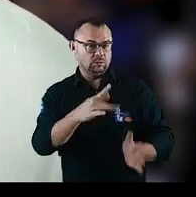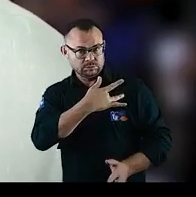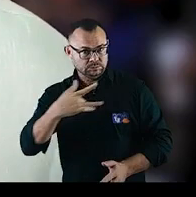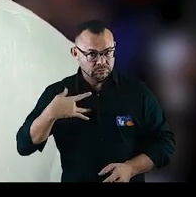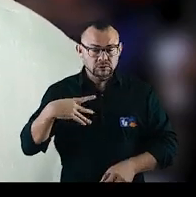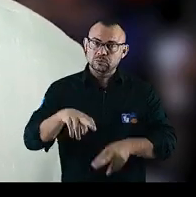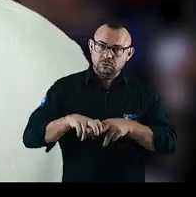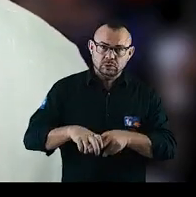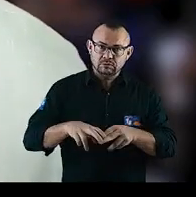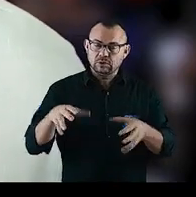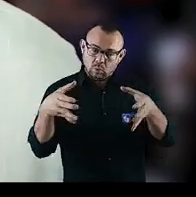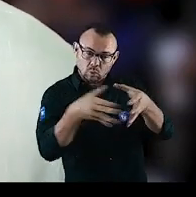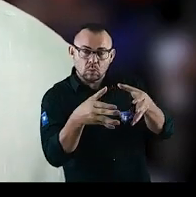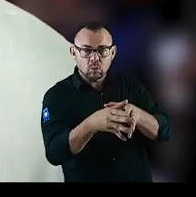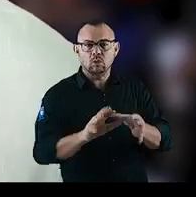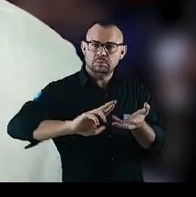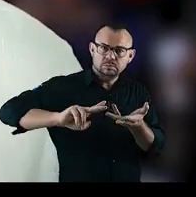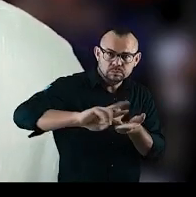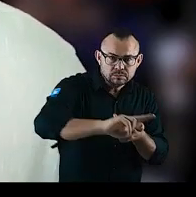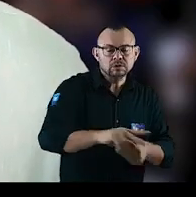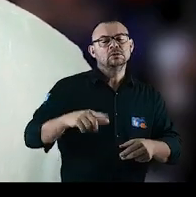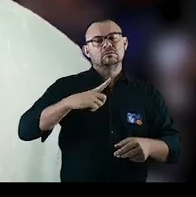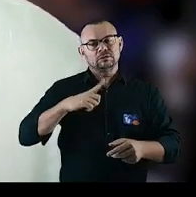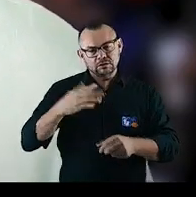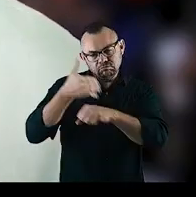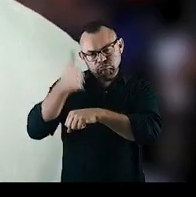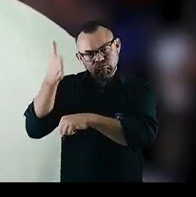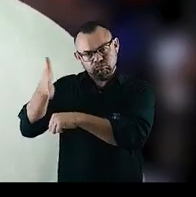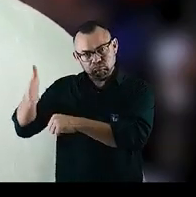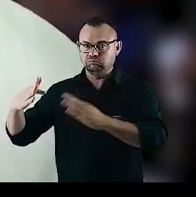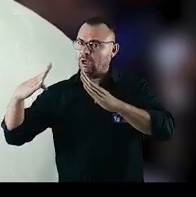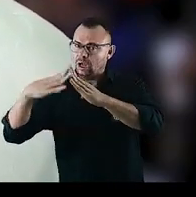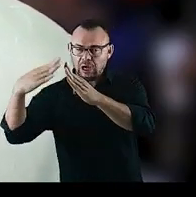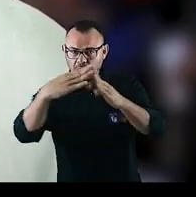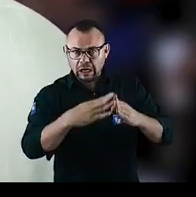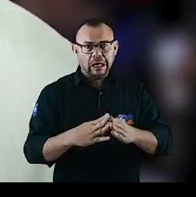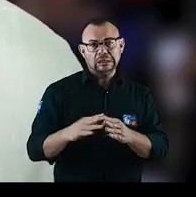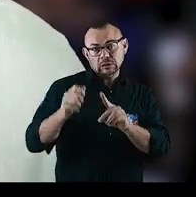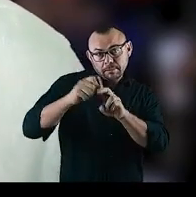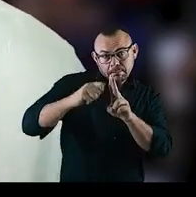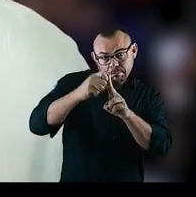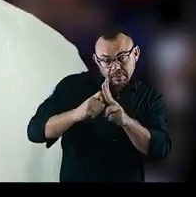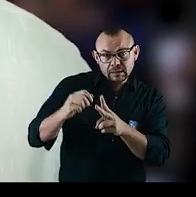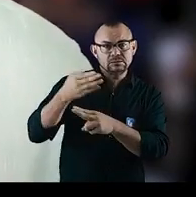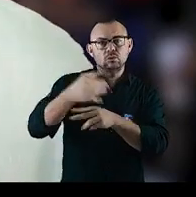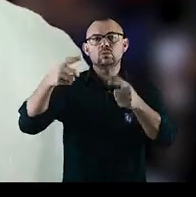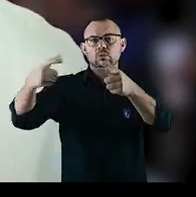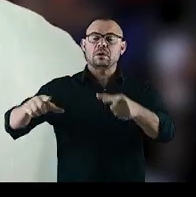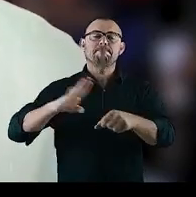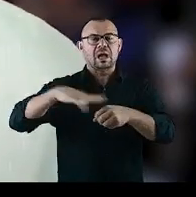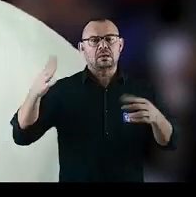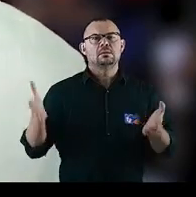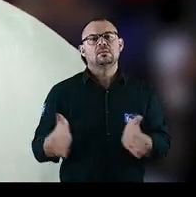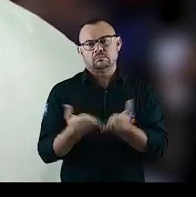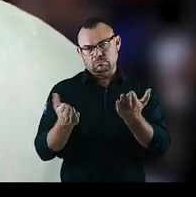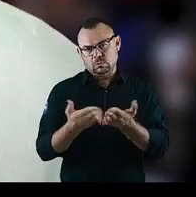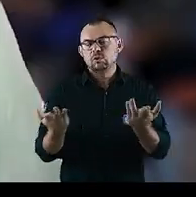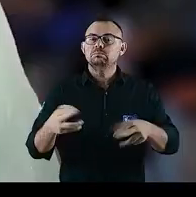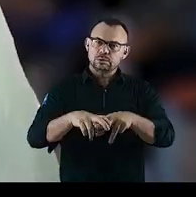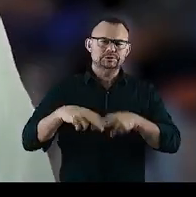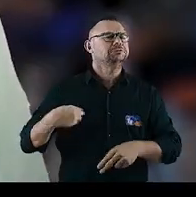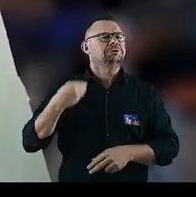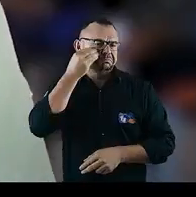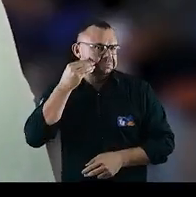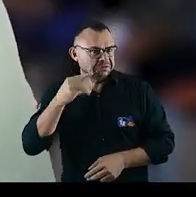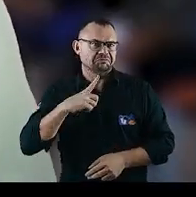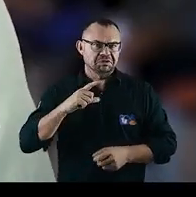atendimento em casa, através de equipes multidisciplinares, fazendo visitas a cada 2 meses nas regiões mais carentes.